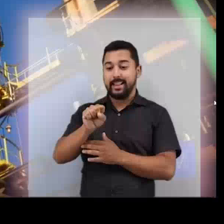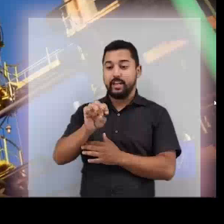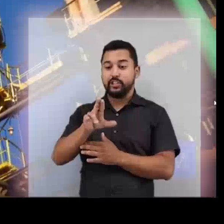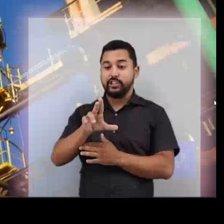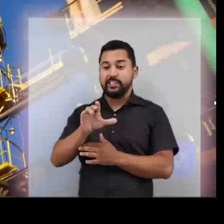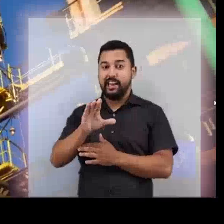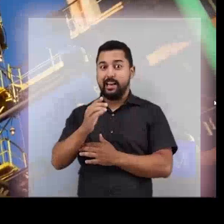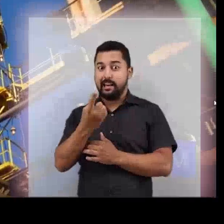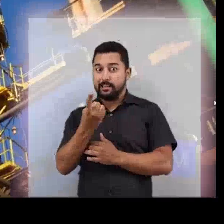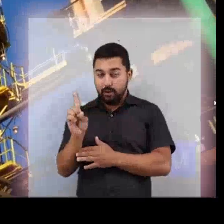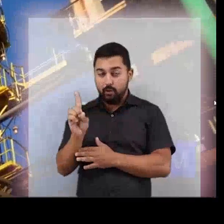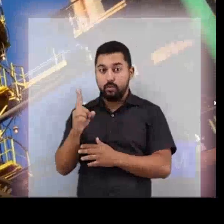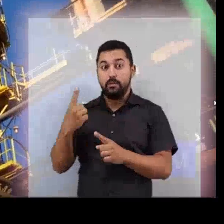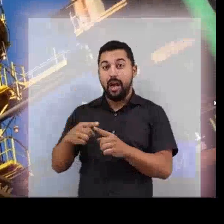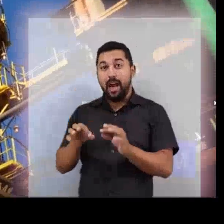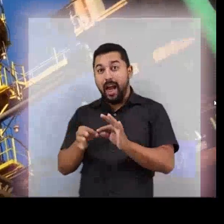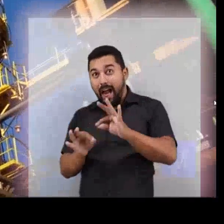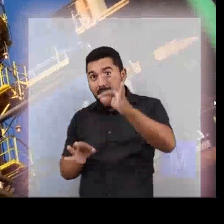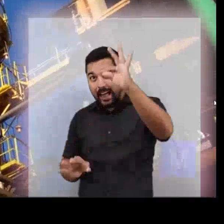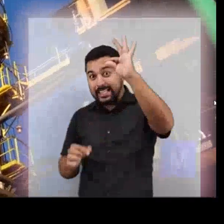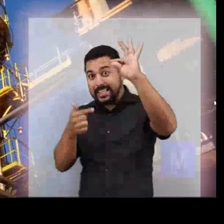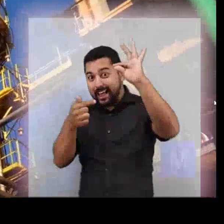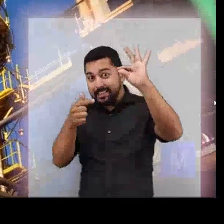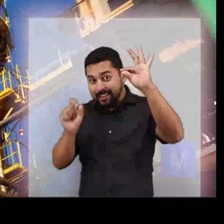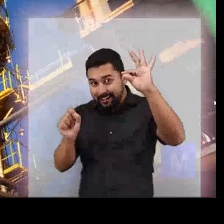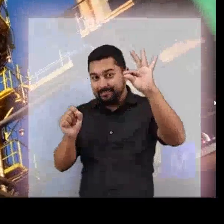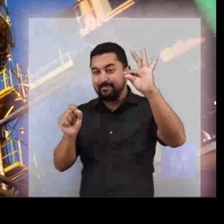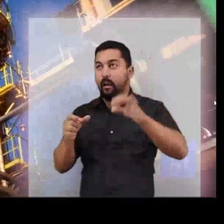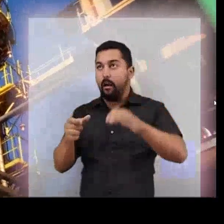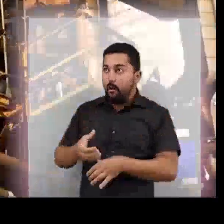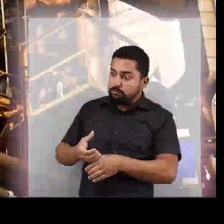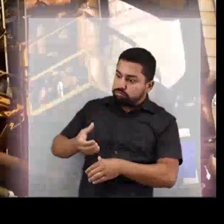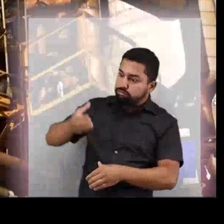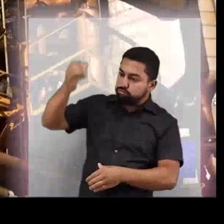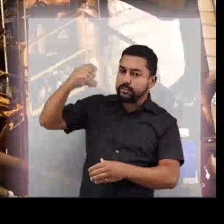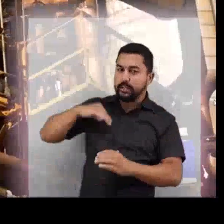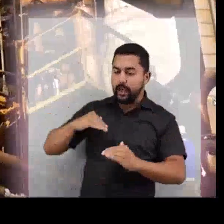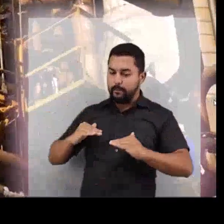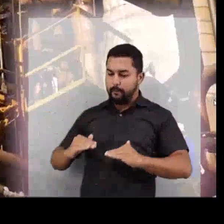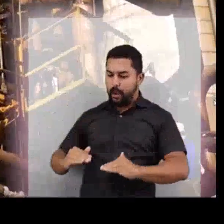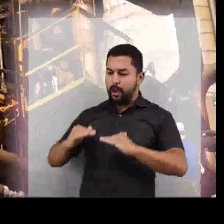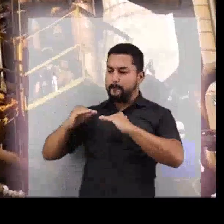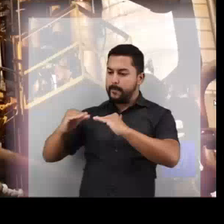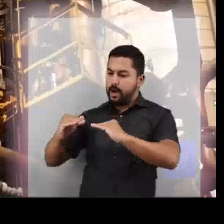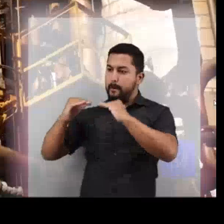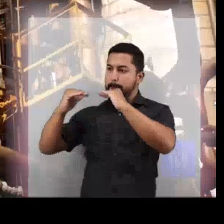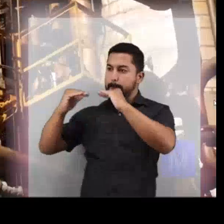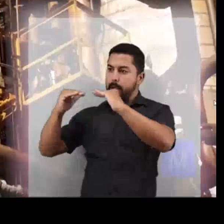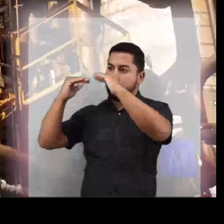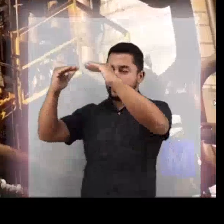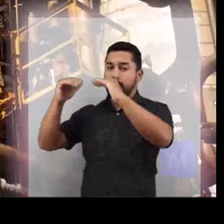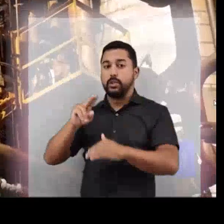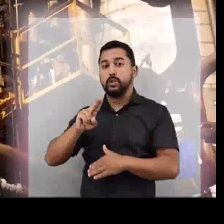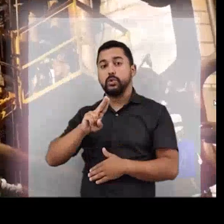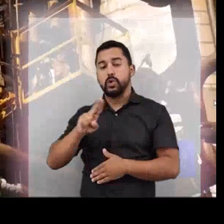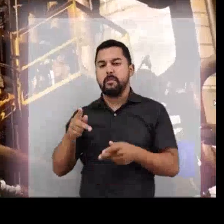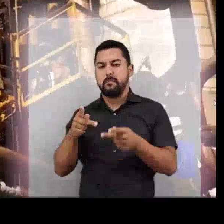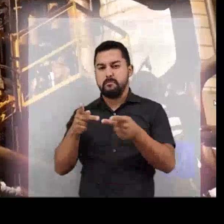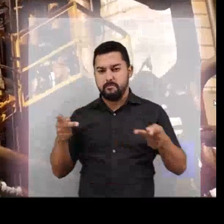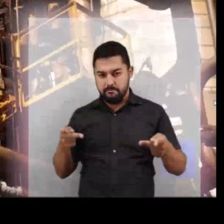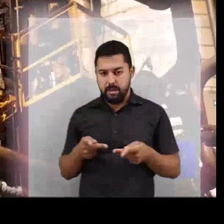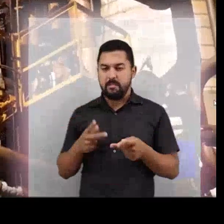chegar a 70 metros de altura. São uma espécie de tubos gigantes, com várias plataformas horizontais chamadas de